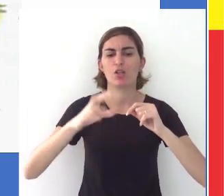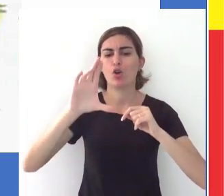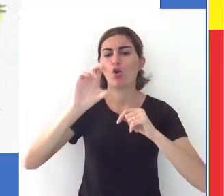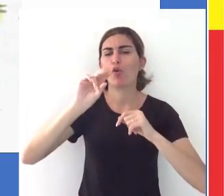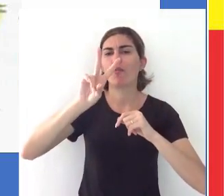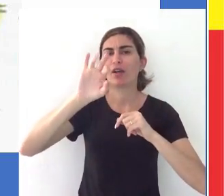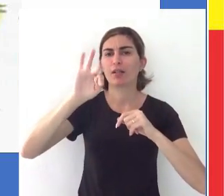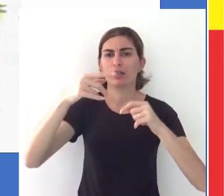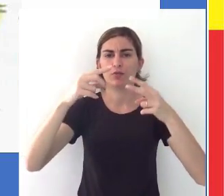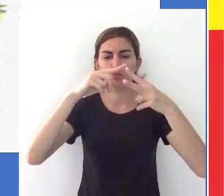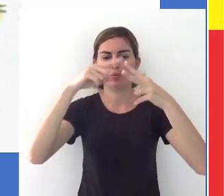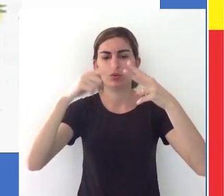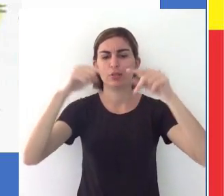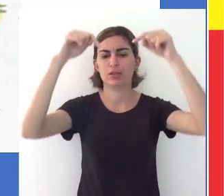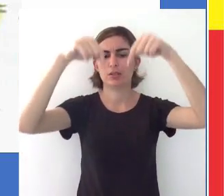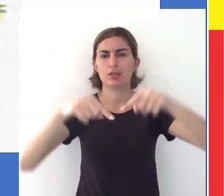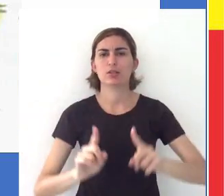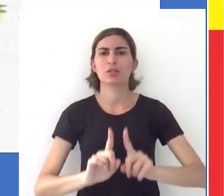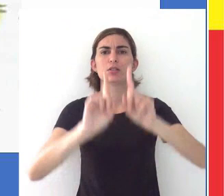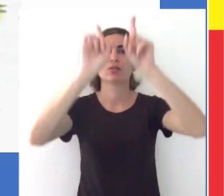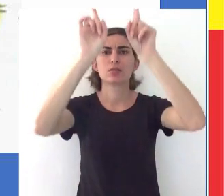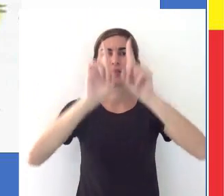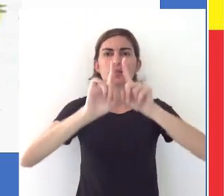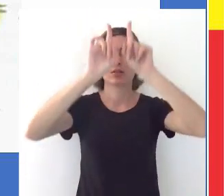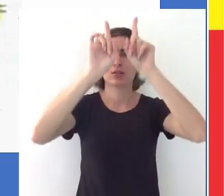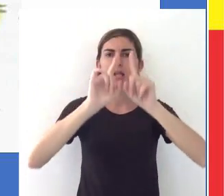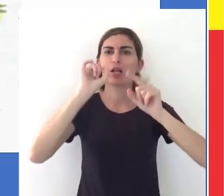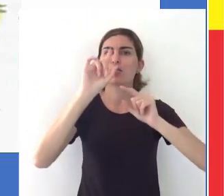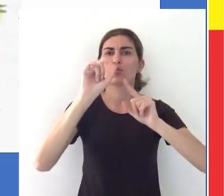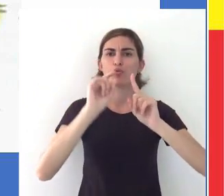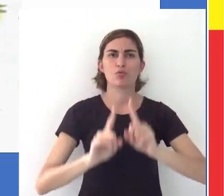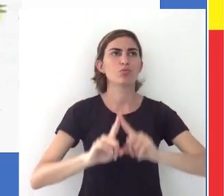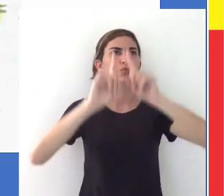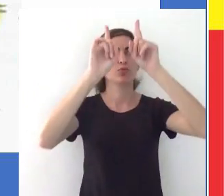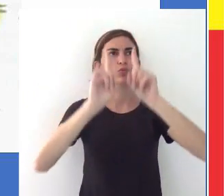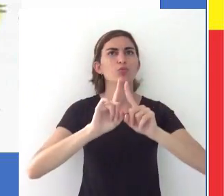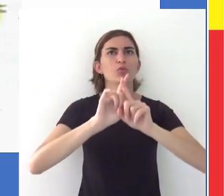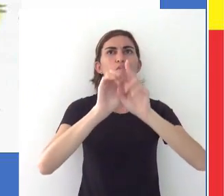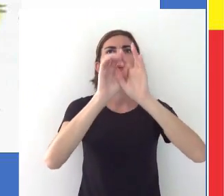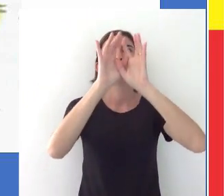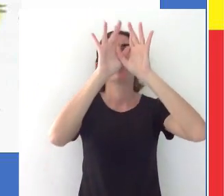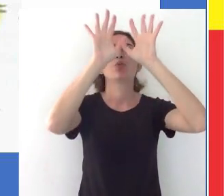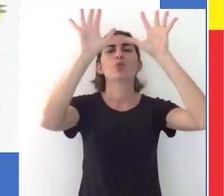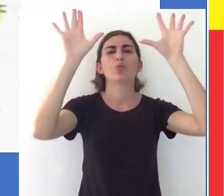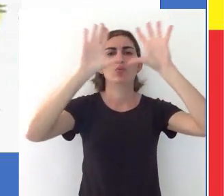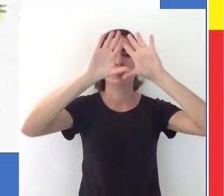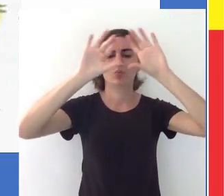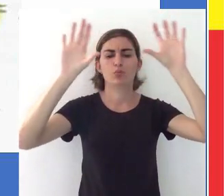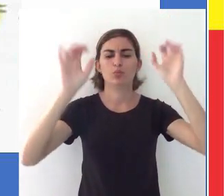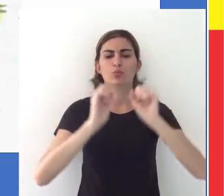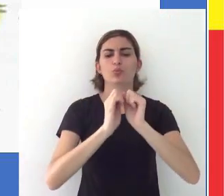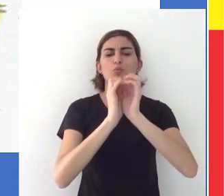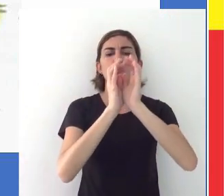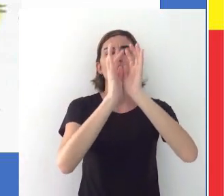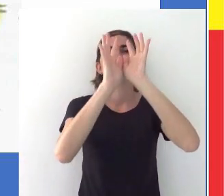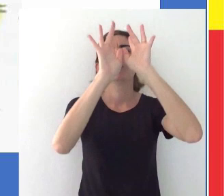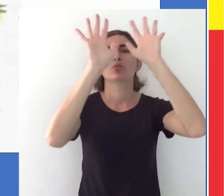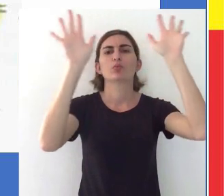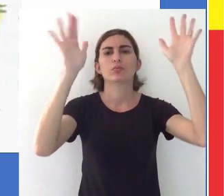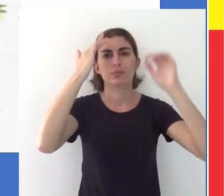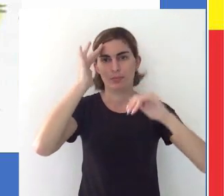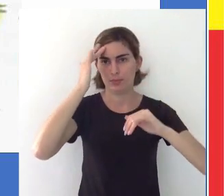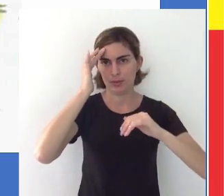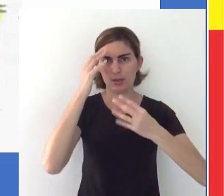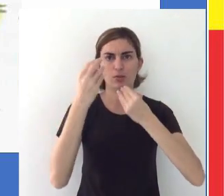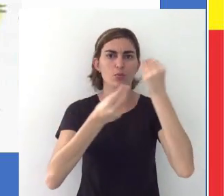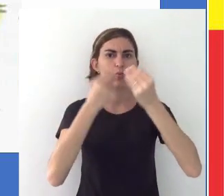chuvas convectivas. Então você vê 2 setinhas, né, meio que ondulada, subindo para uma formação de nuvem aí bem extensa.